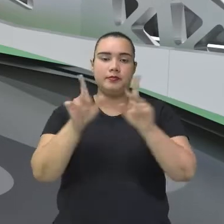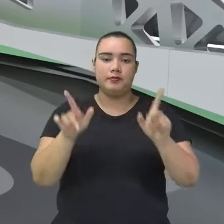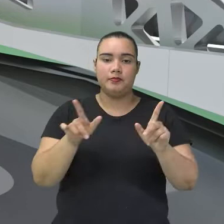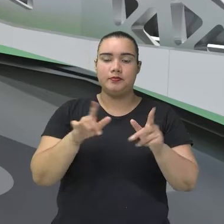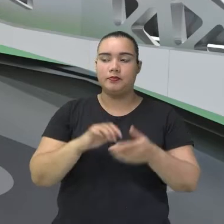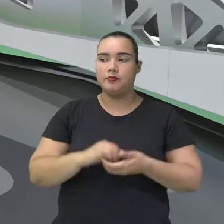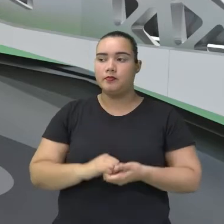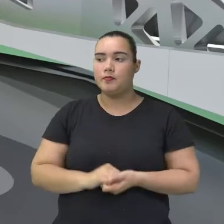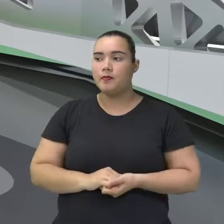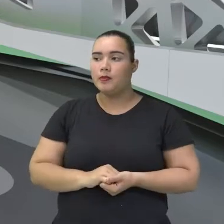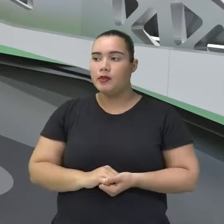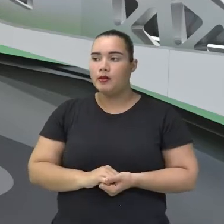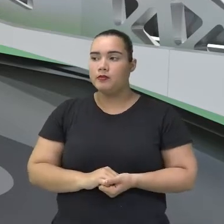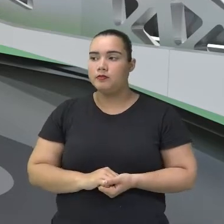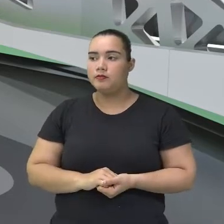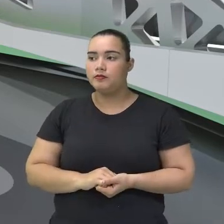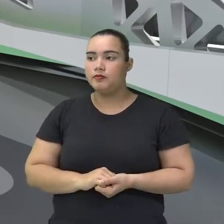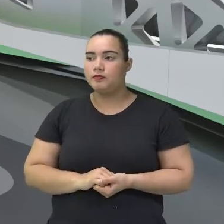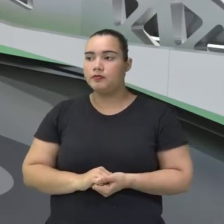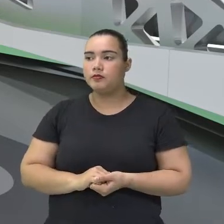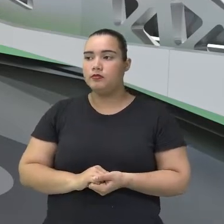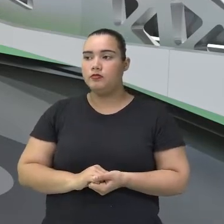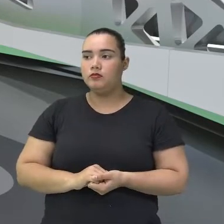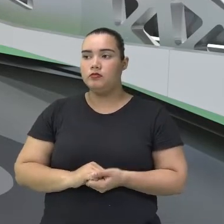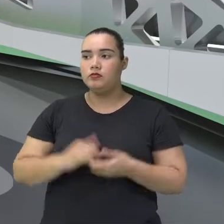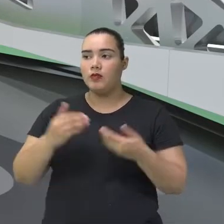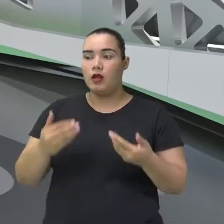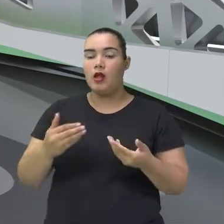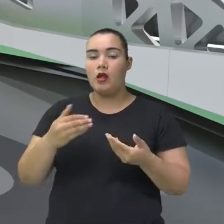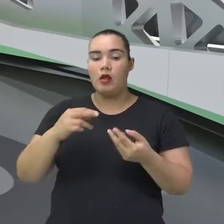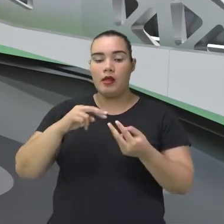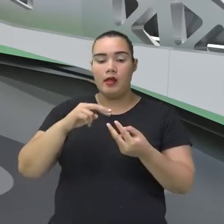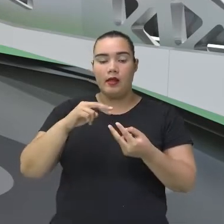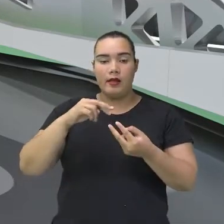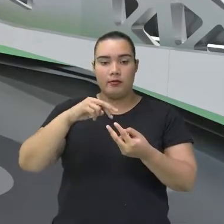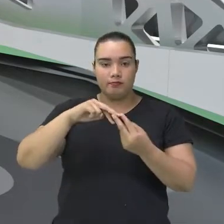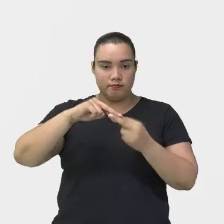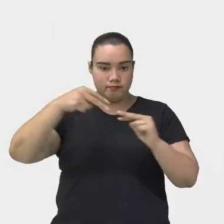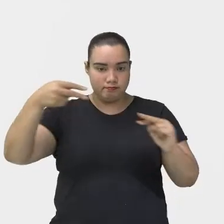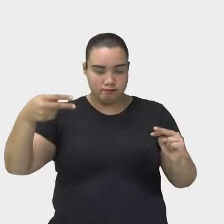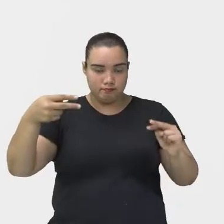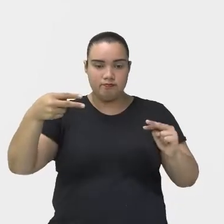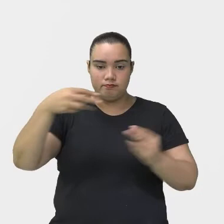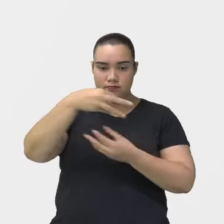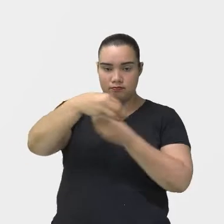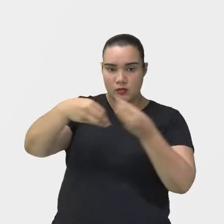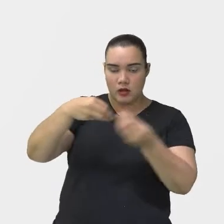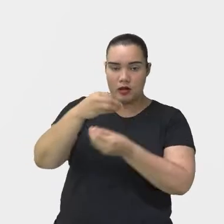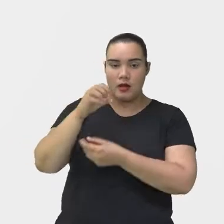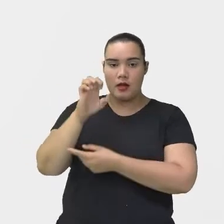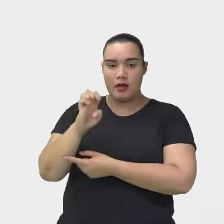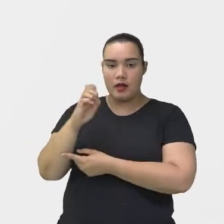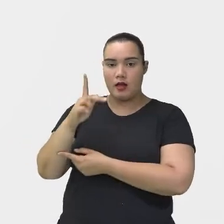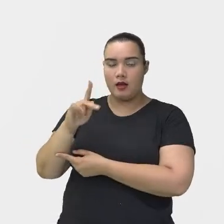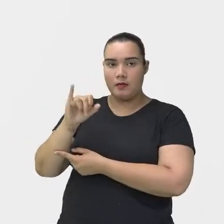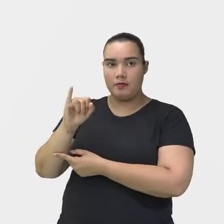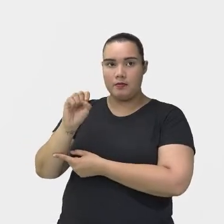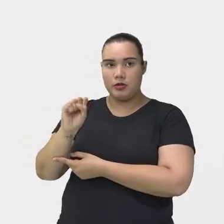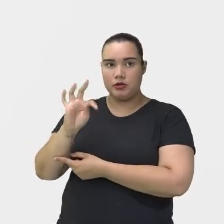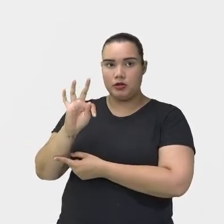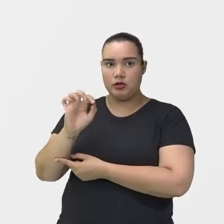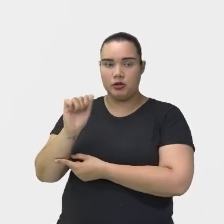diferentes. Vamos continuar. Interação gênica epistática. Olha só, a gente viu uma interação gênica